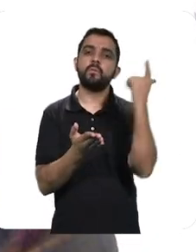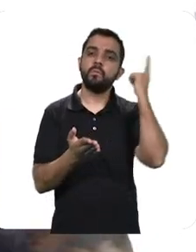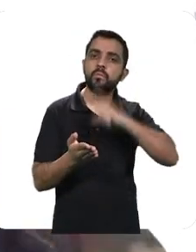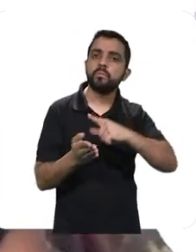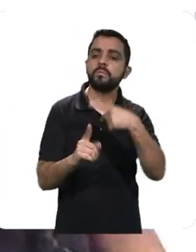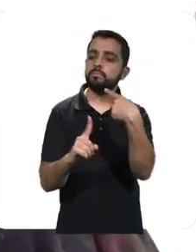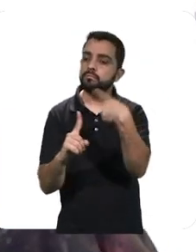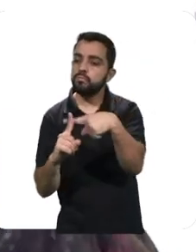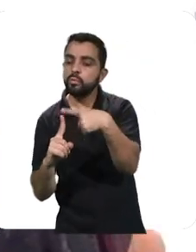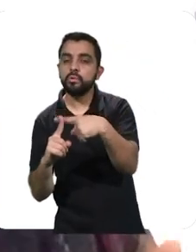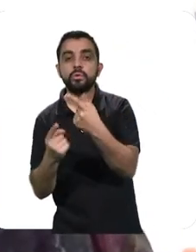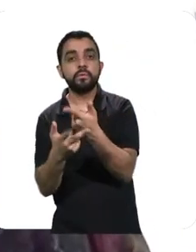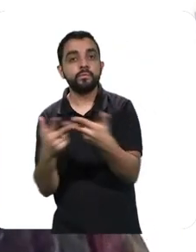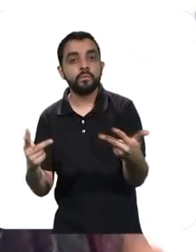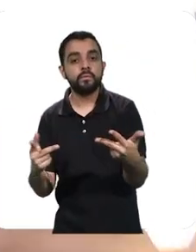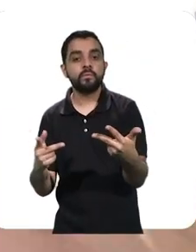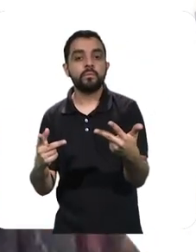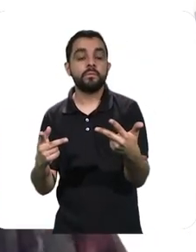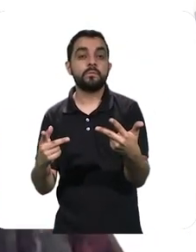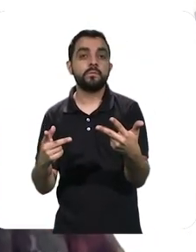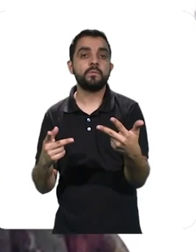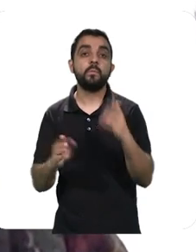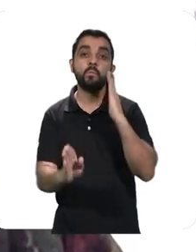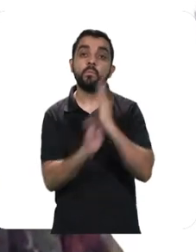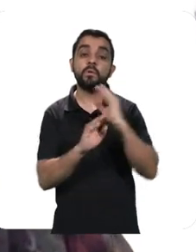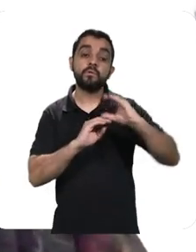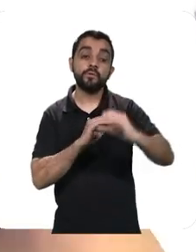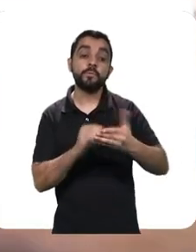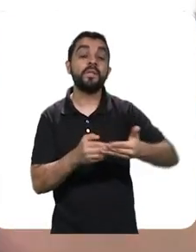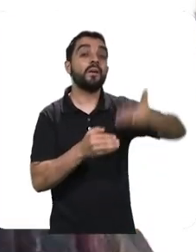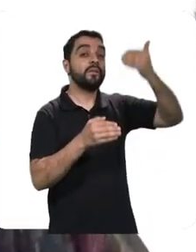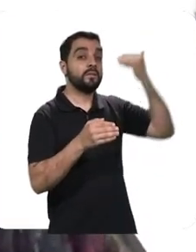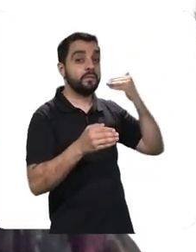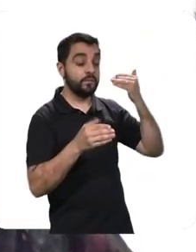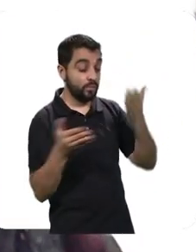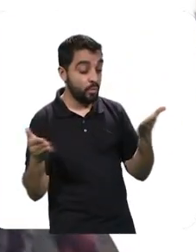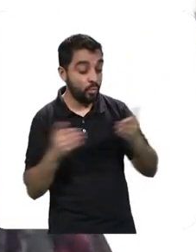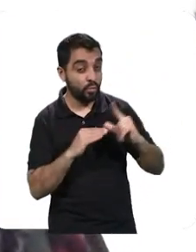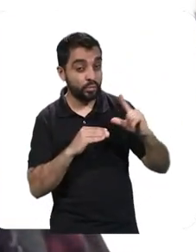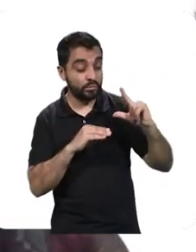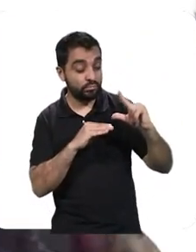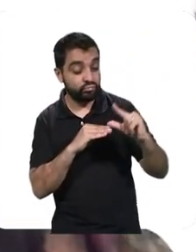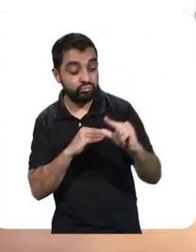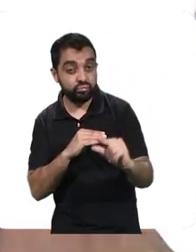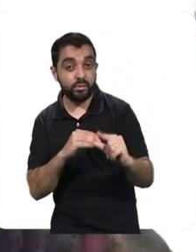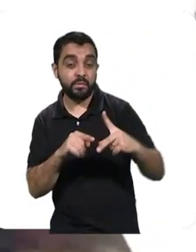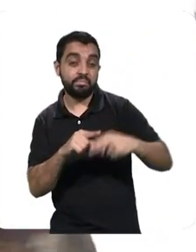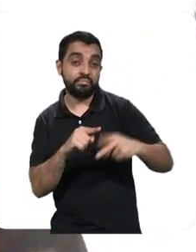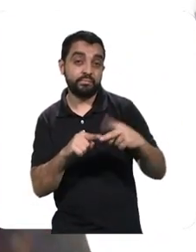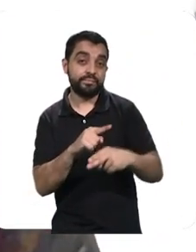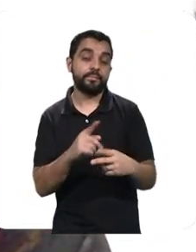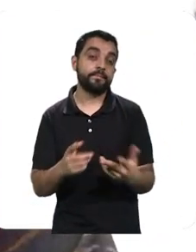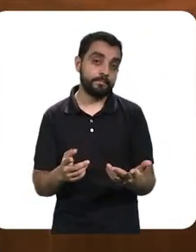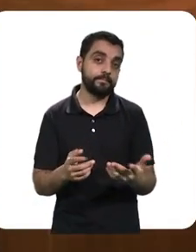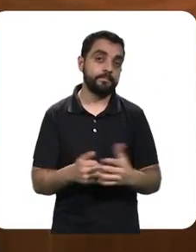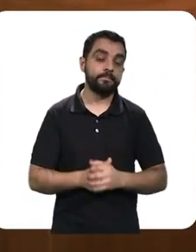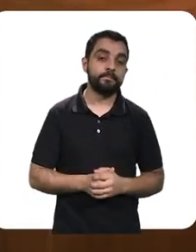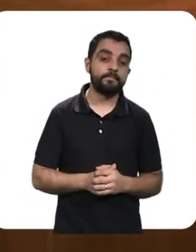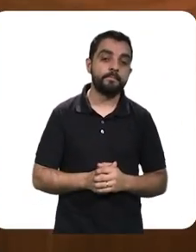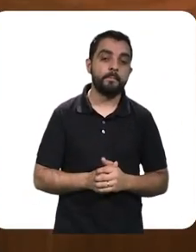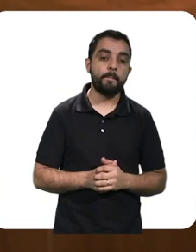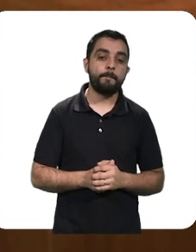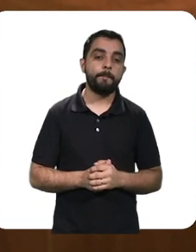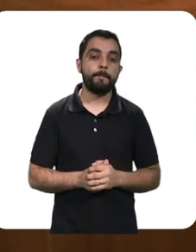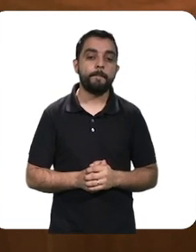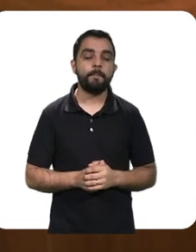tem, então, uma resposta mais lenta, tanto na produção de testes quanto na produção de inovação. Eu